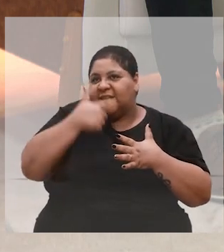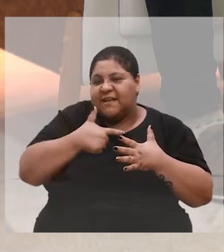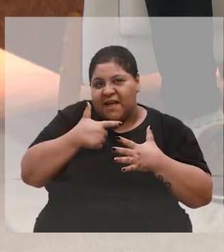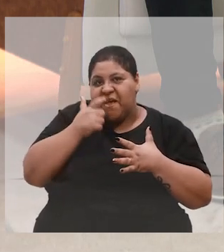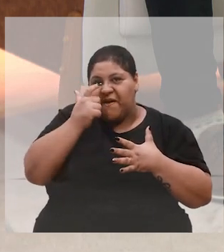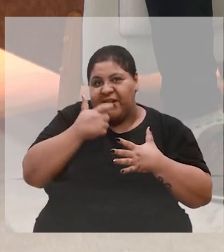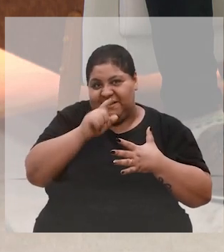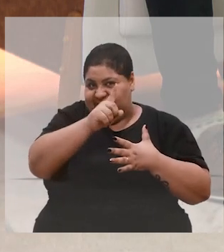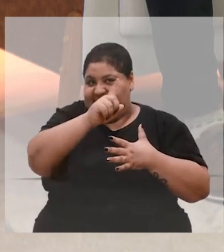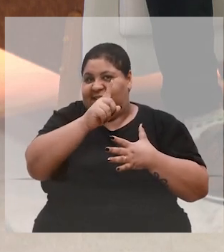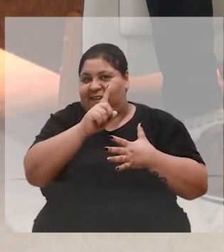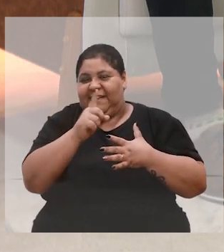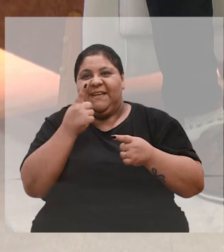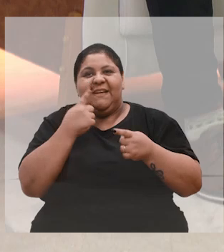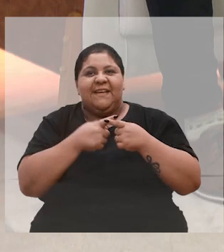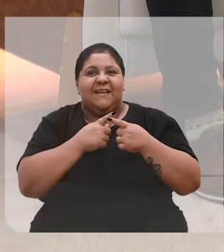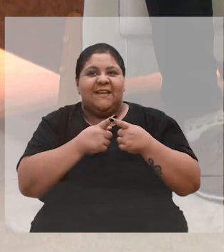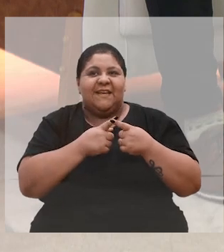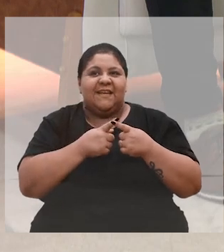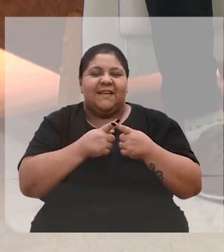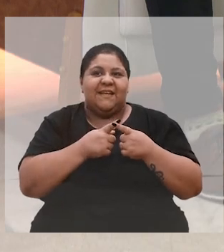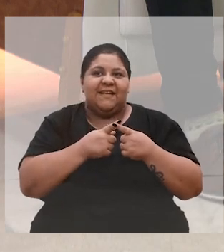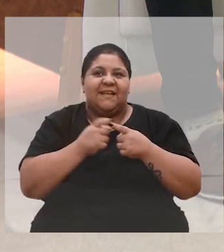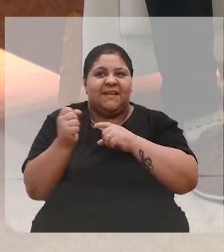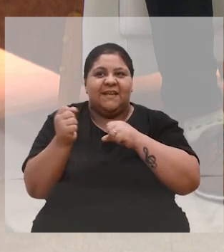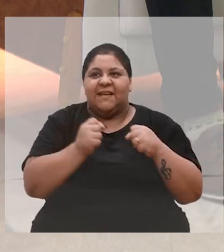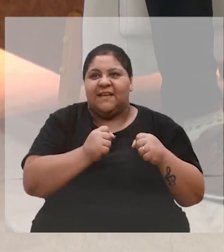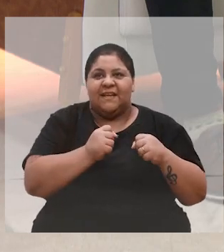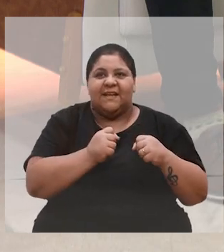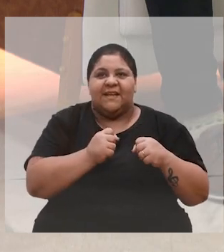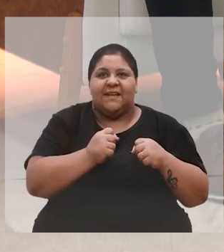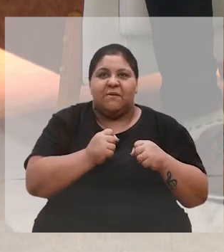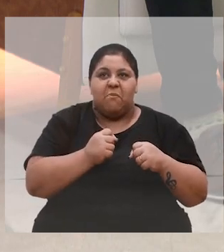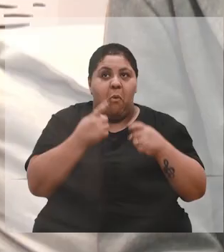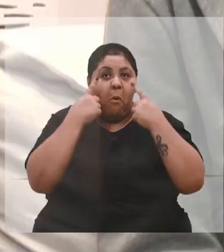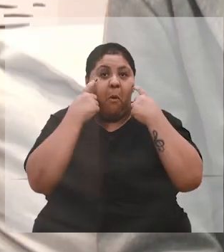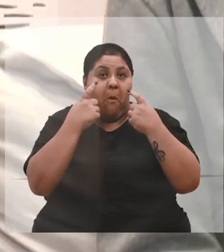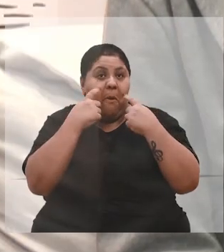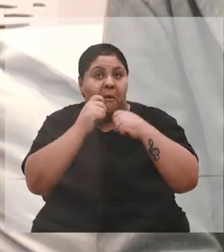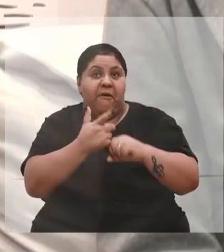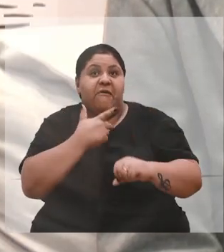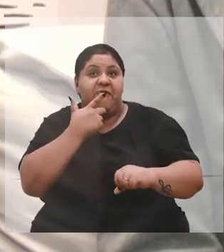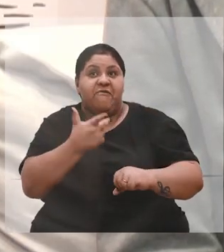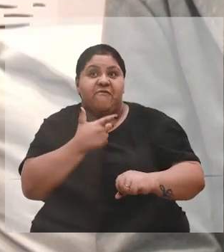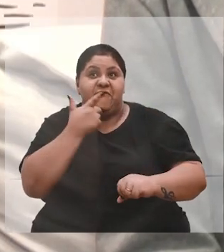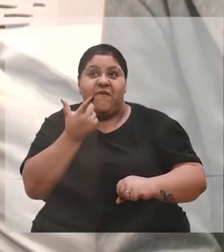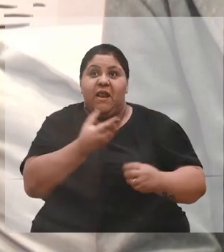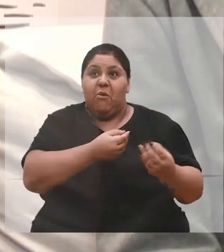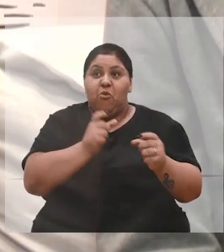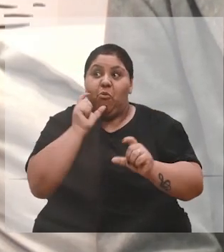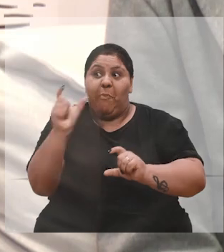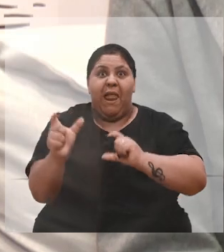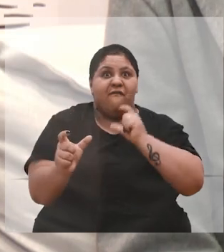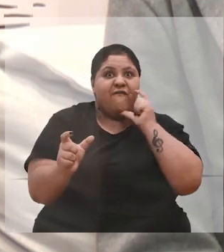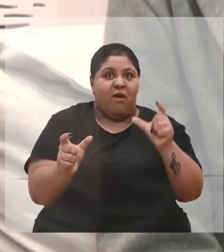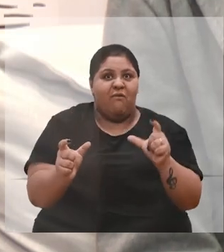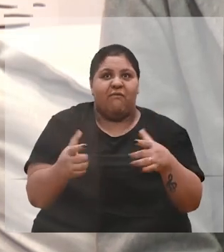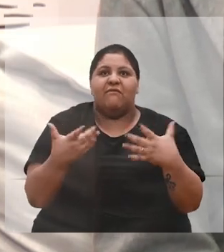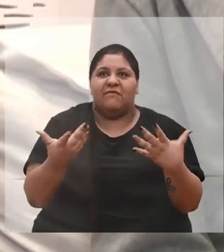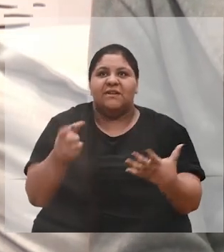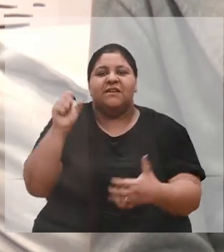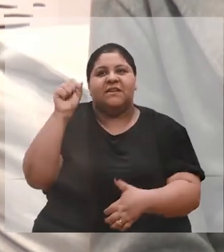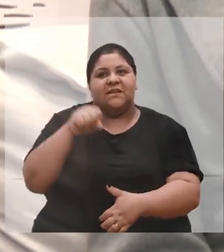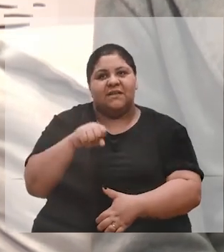eu acho que não. Porque ele pode ser muito violento, ele fala muito palavrão.